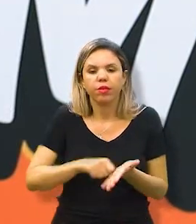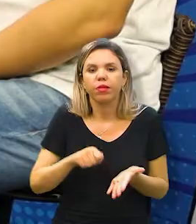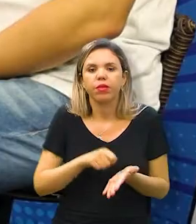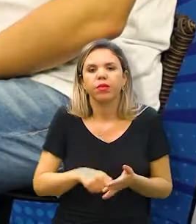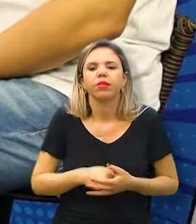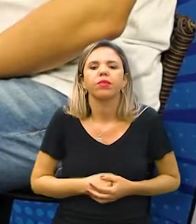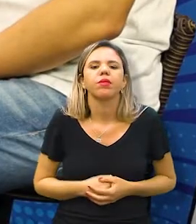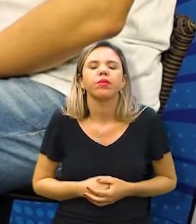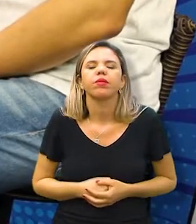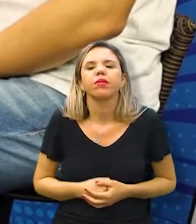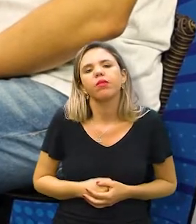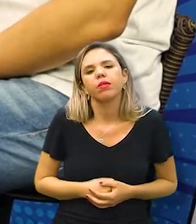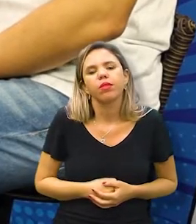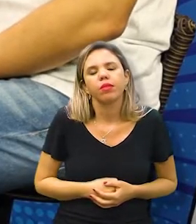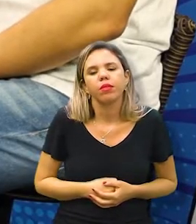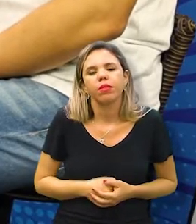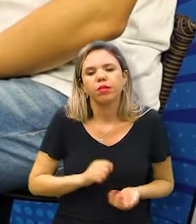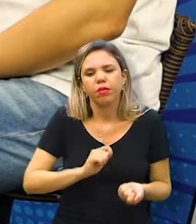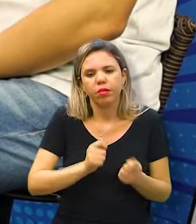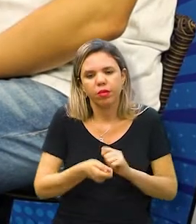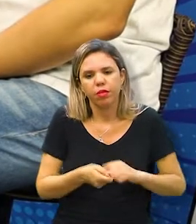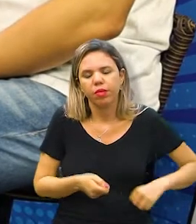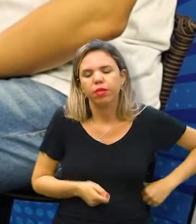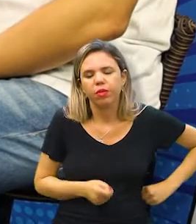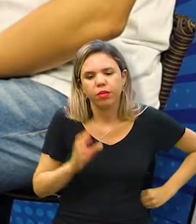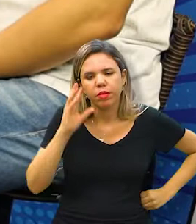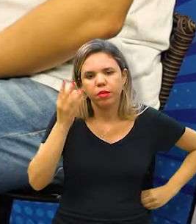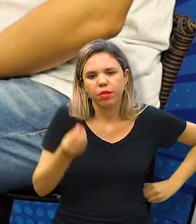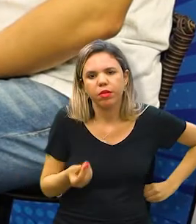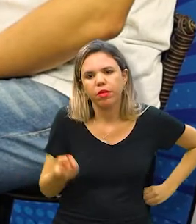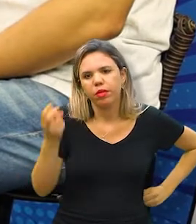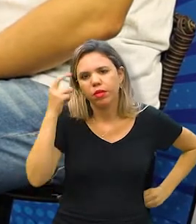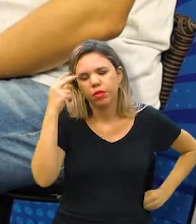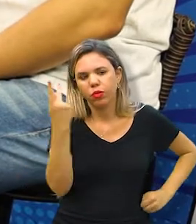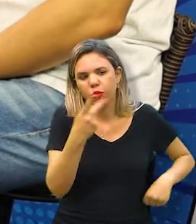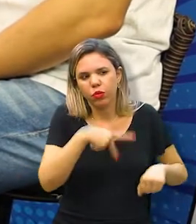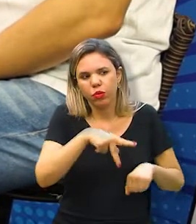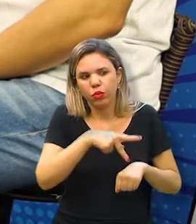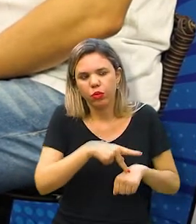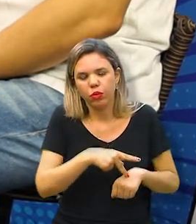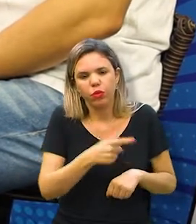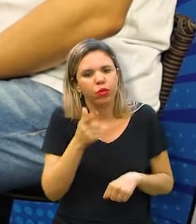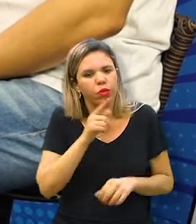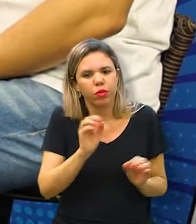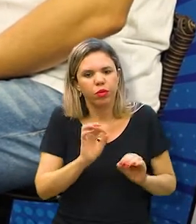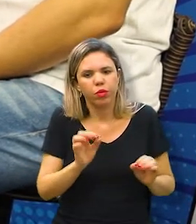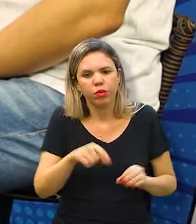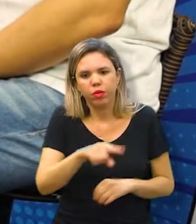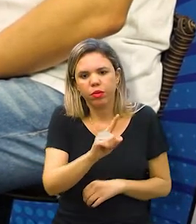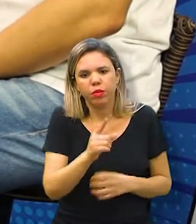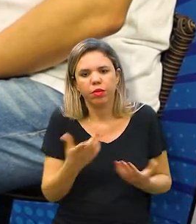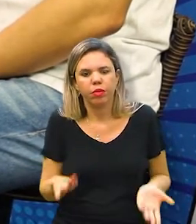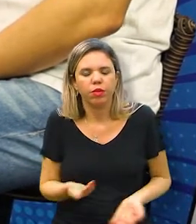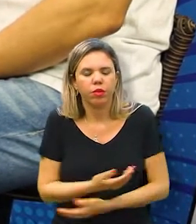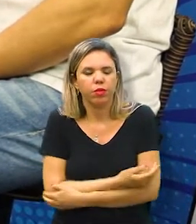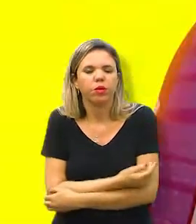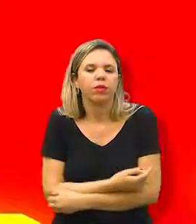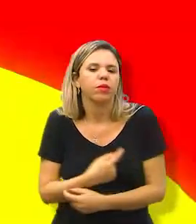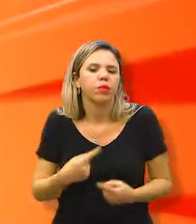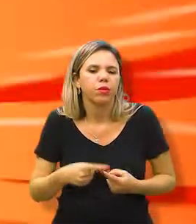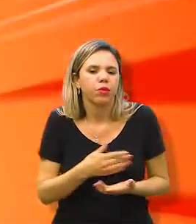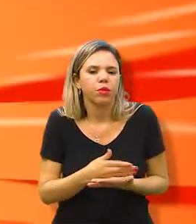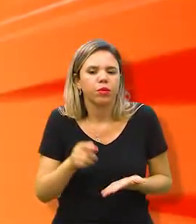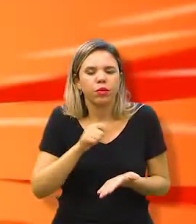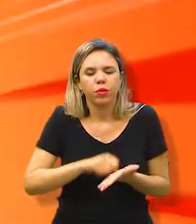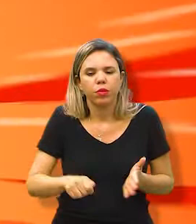escrever? Você se adaptar e entender a cultura de outro país que você não consegue nem sequer ir até lá, porque eu